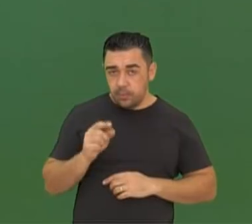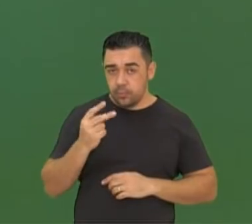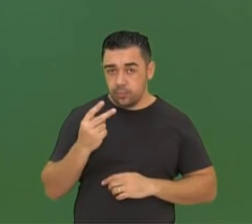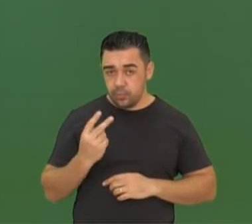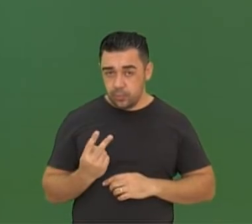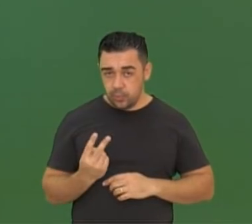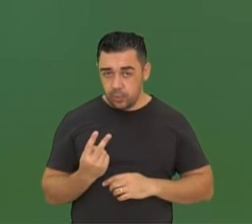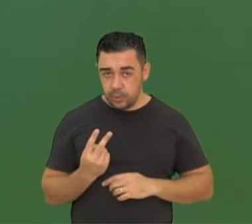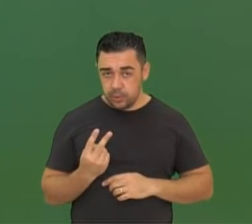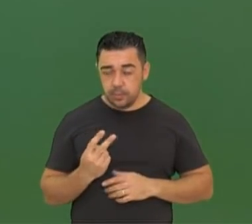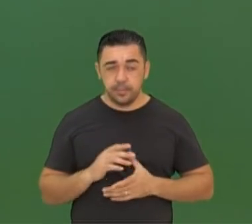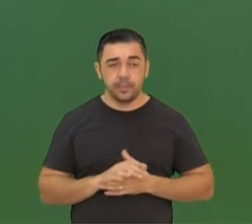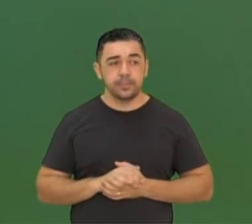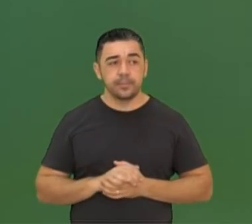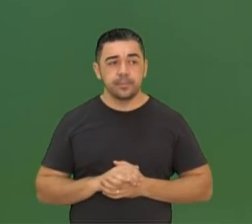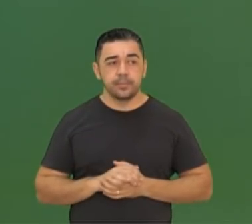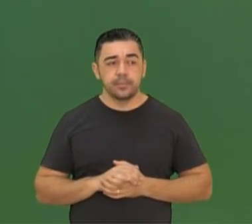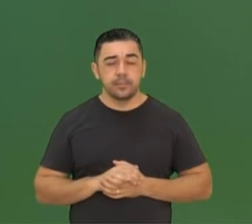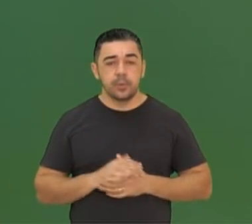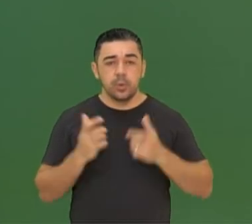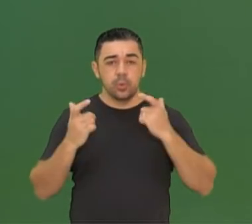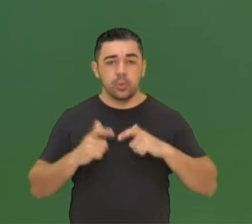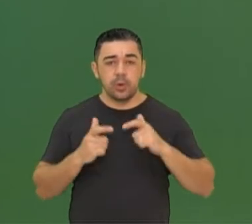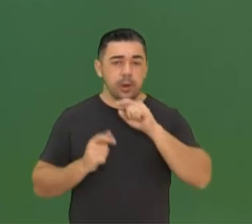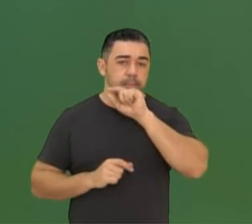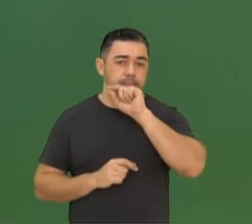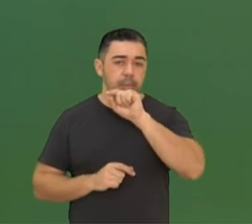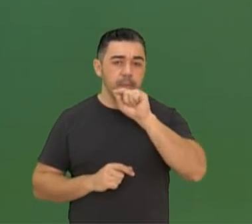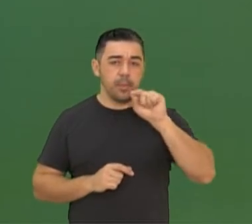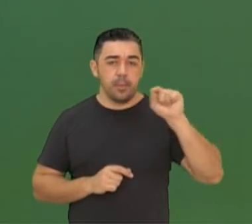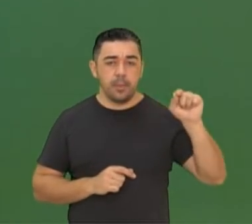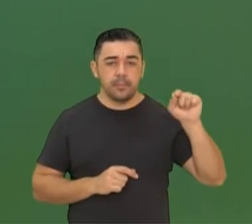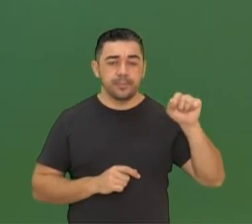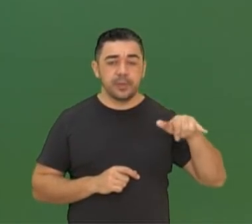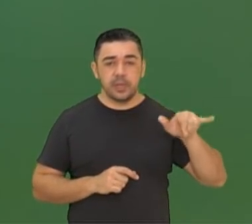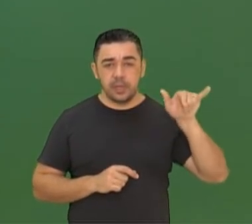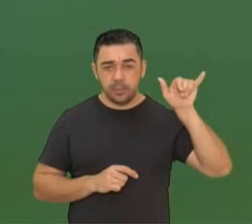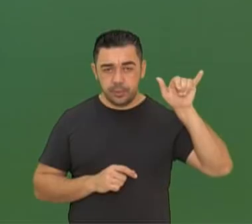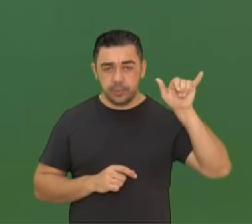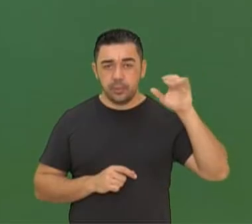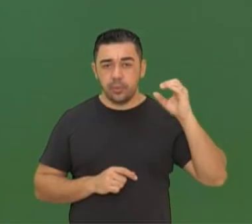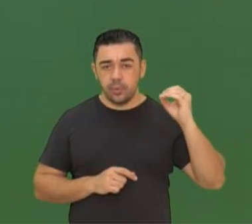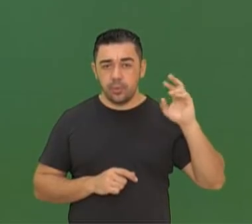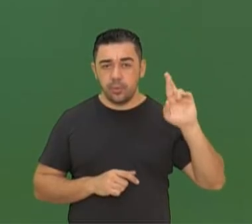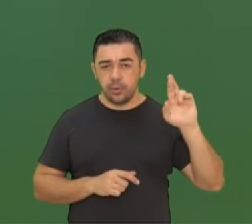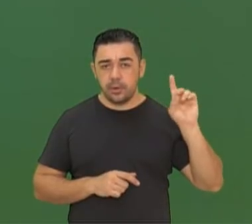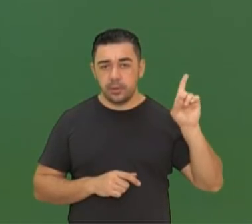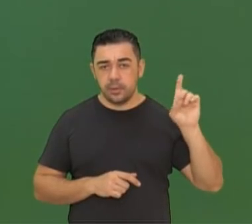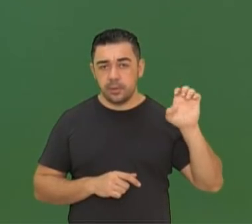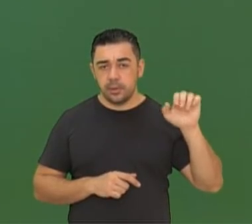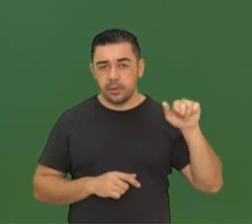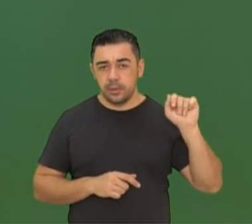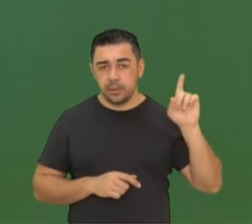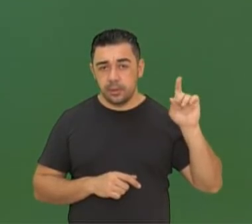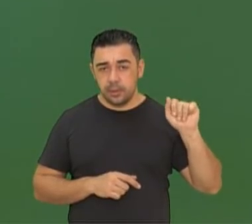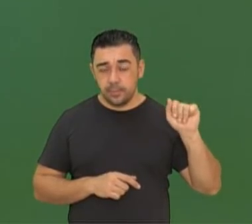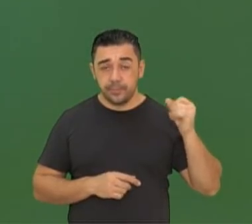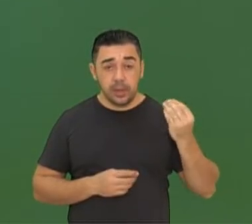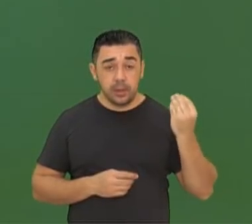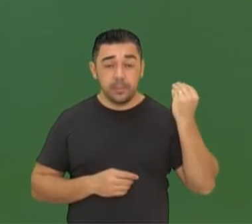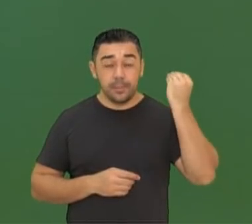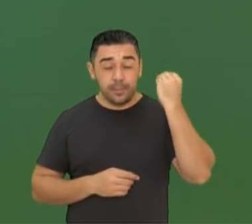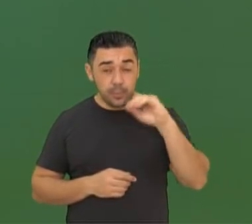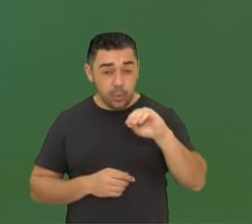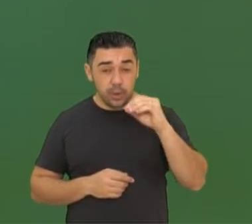uma abscissa, e ele tem uma localização no eixo Y, uma ordenada. E para a gente